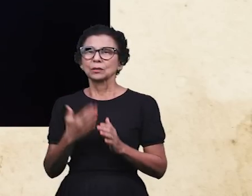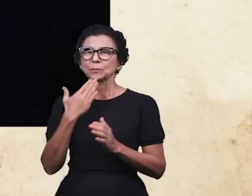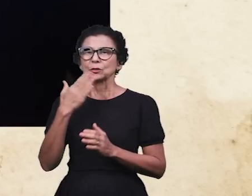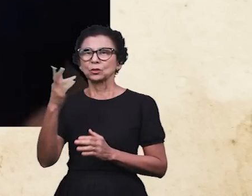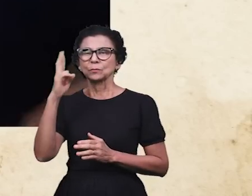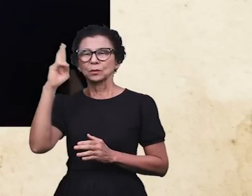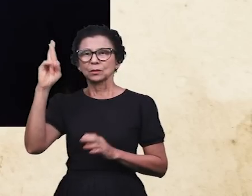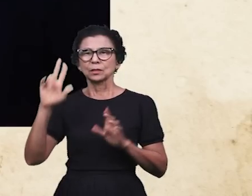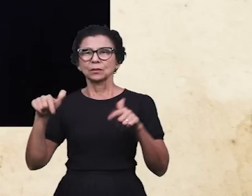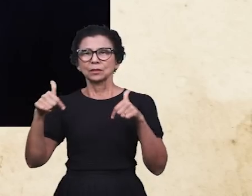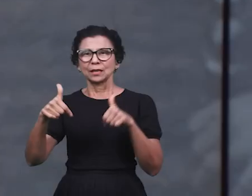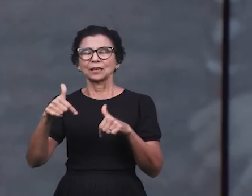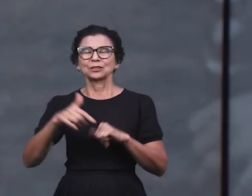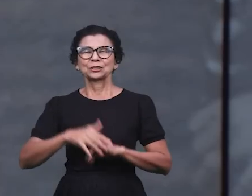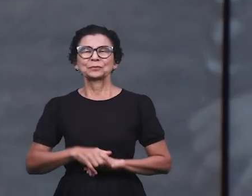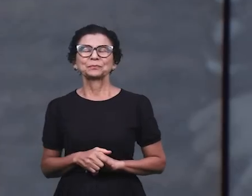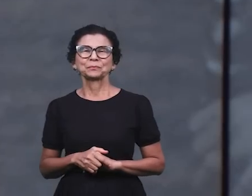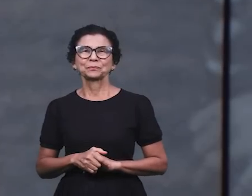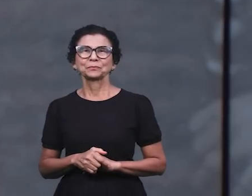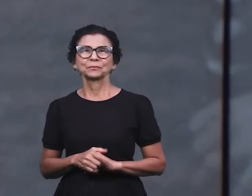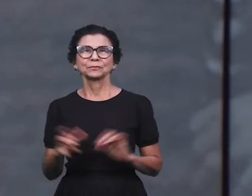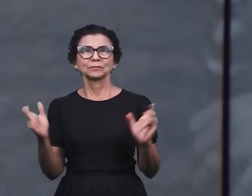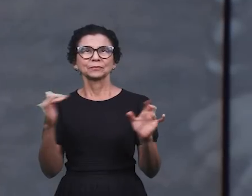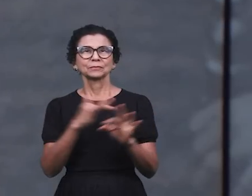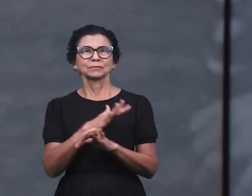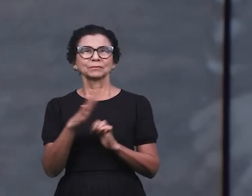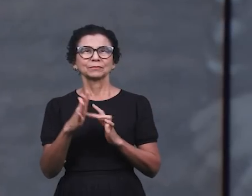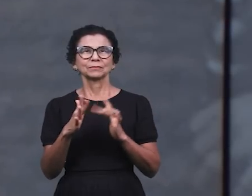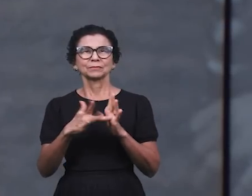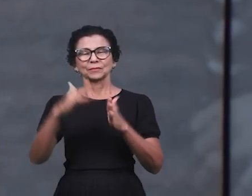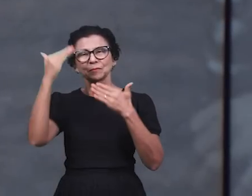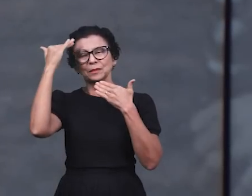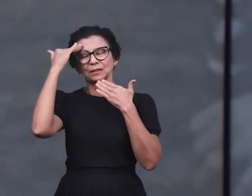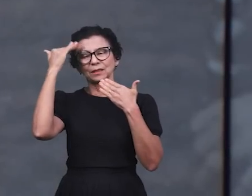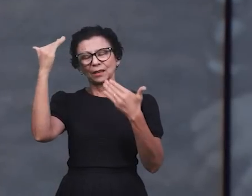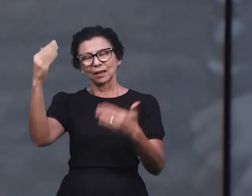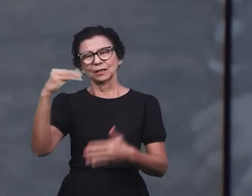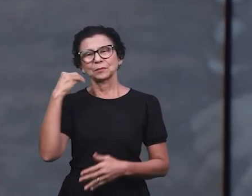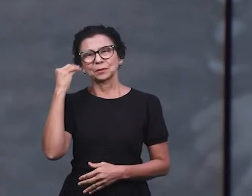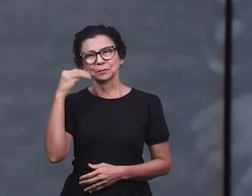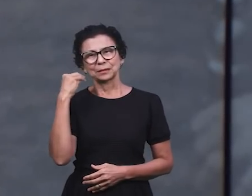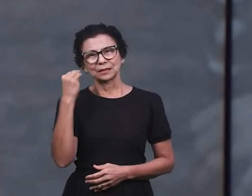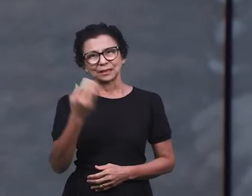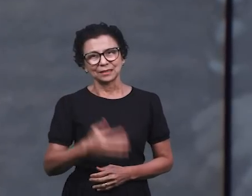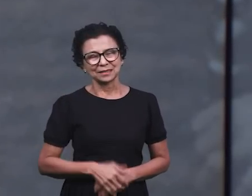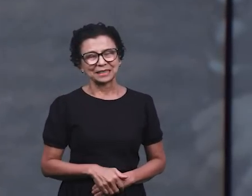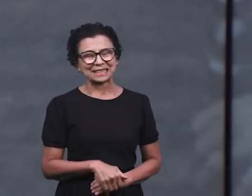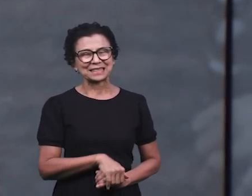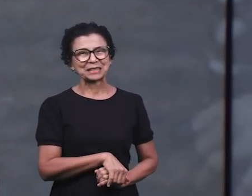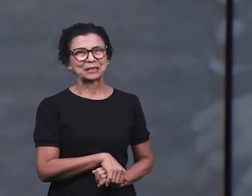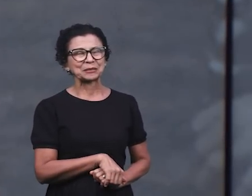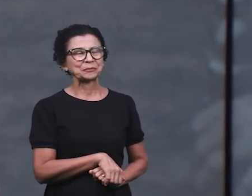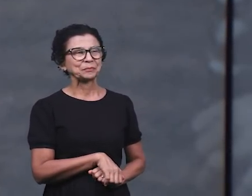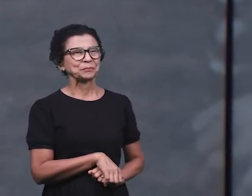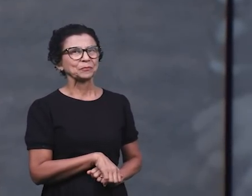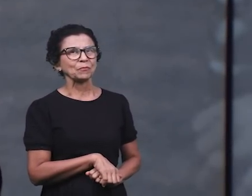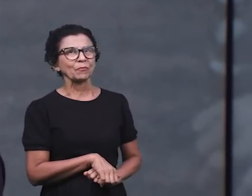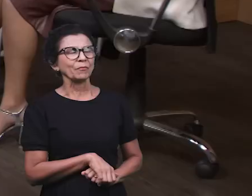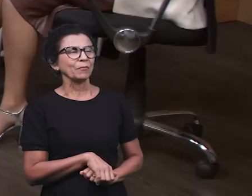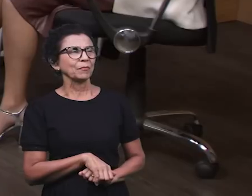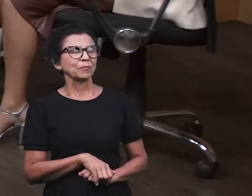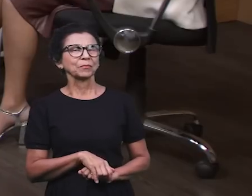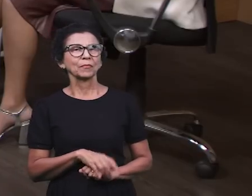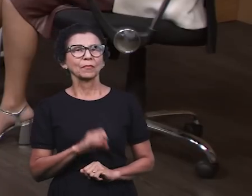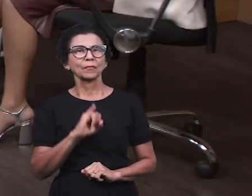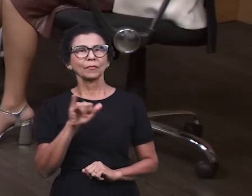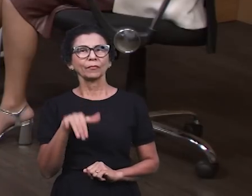paz do Senhor Jesus, irmãos. Glória a Jesus. Obrigado, Júlia, por ter enviado essa experiência. João, é tudo